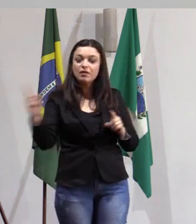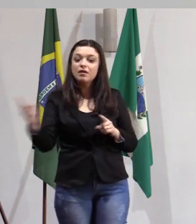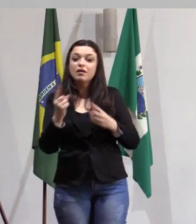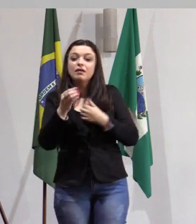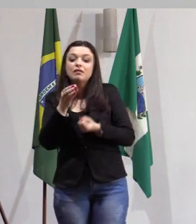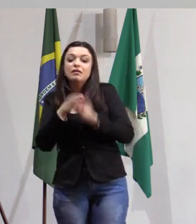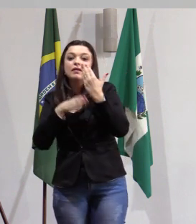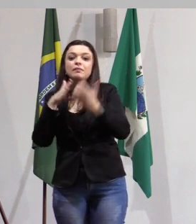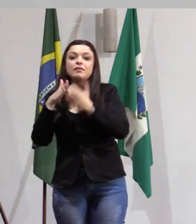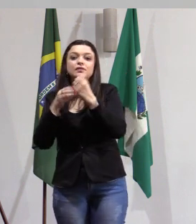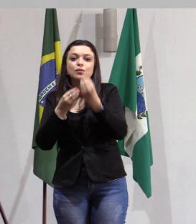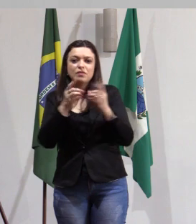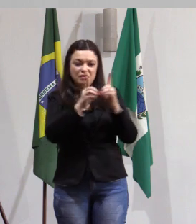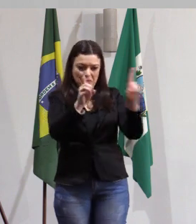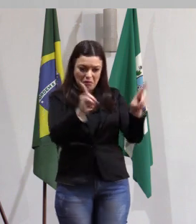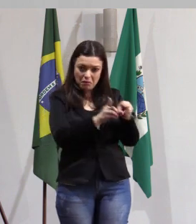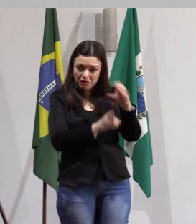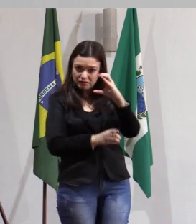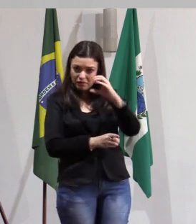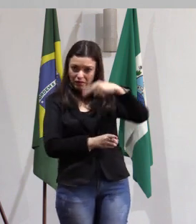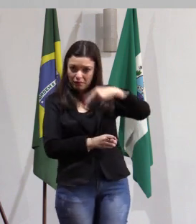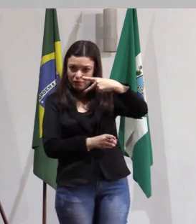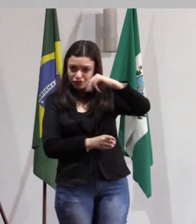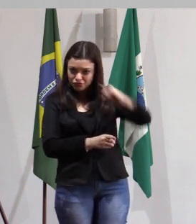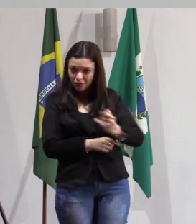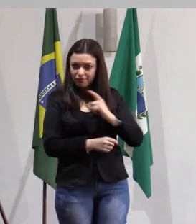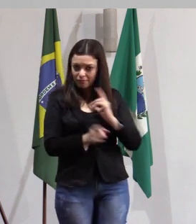Os departamentos vão virar empresas?